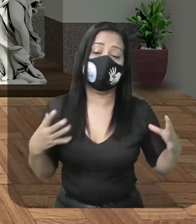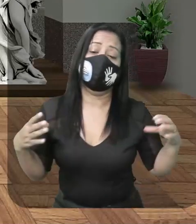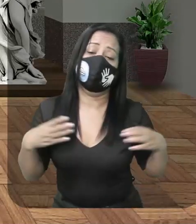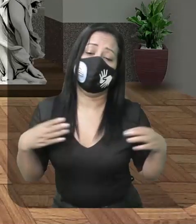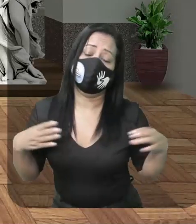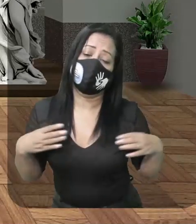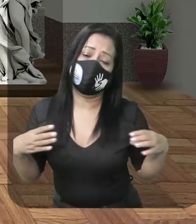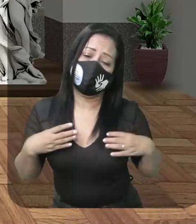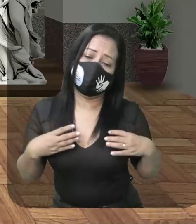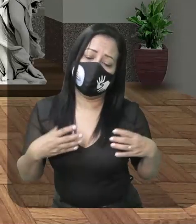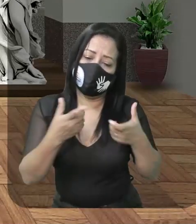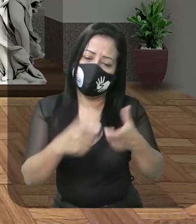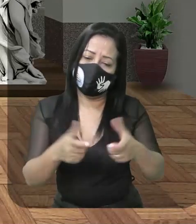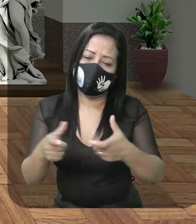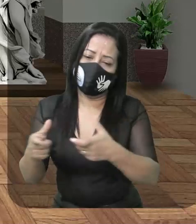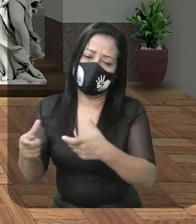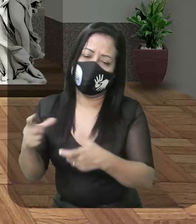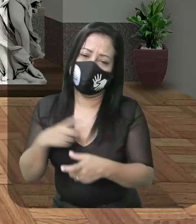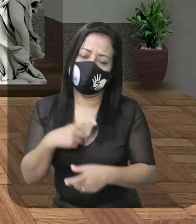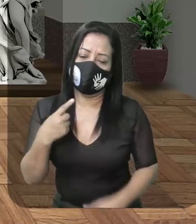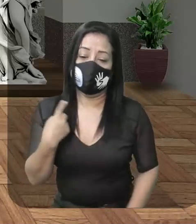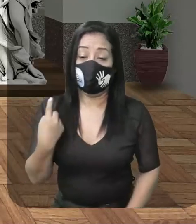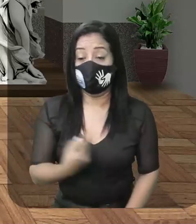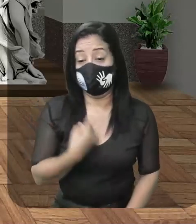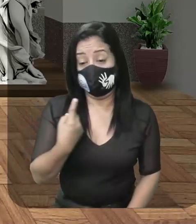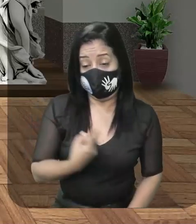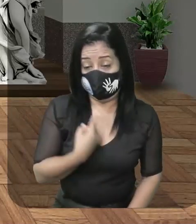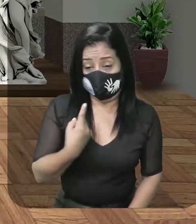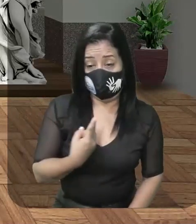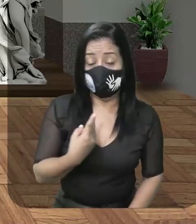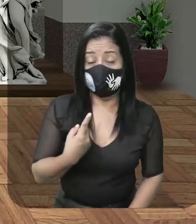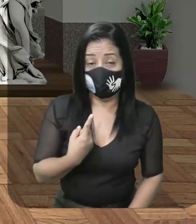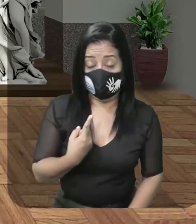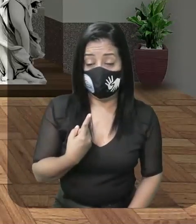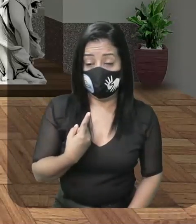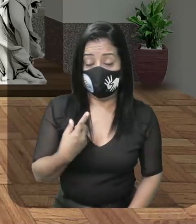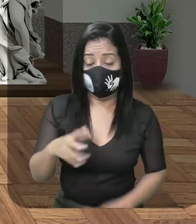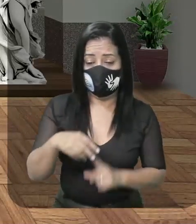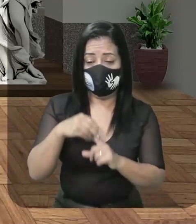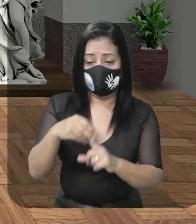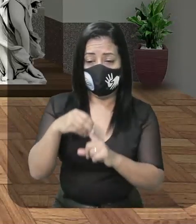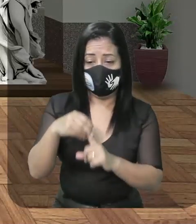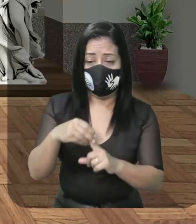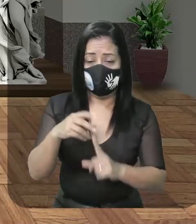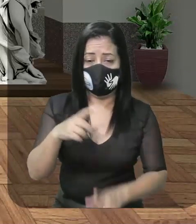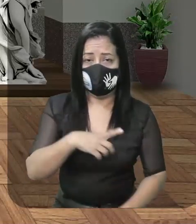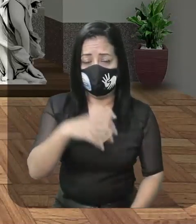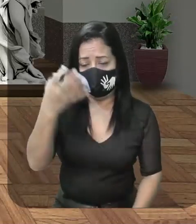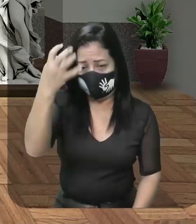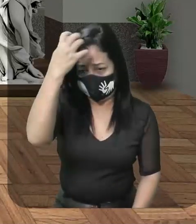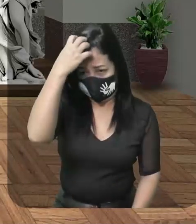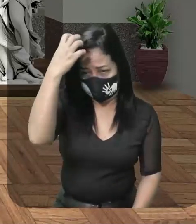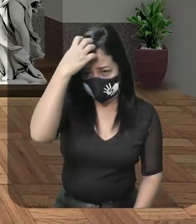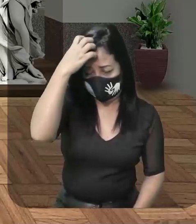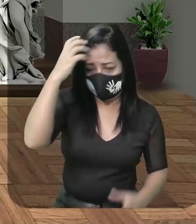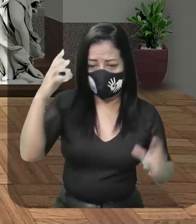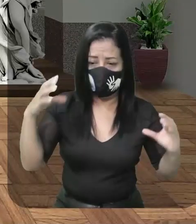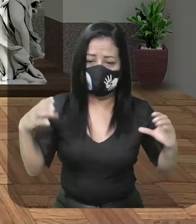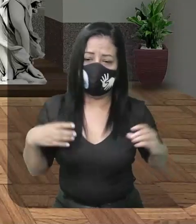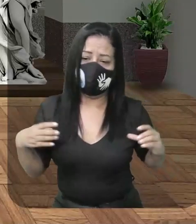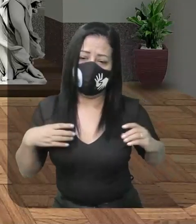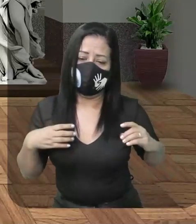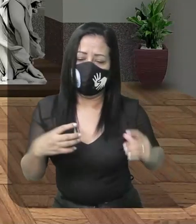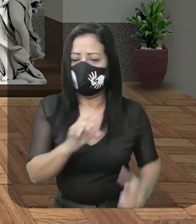autonomia. Autonomia econômica, autonomia política. Existia o rei da cidade, o rei de Atenas e o rei de Esparta.